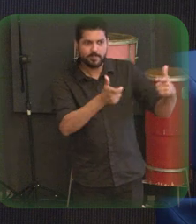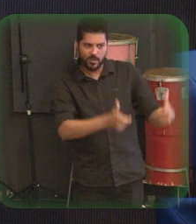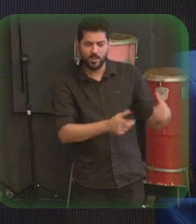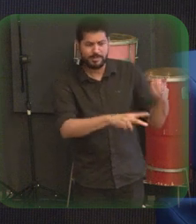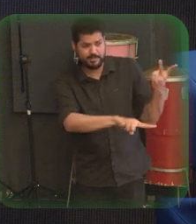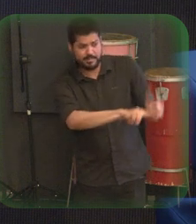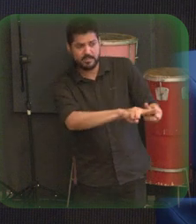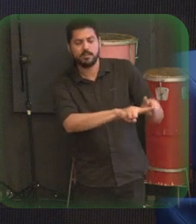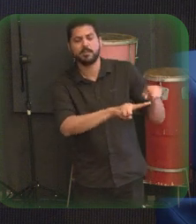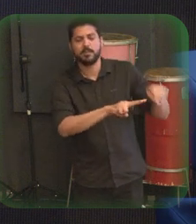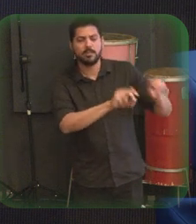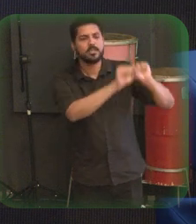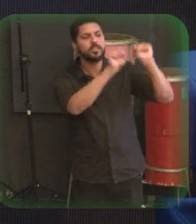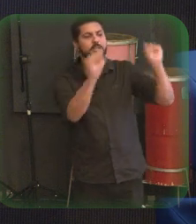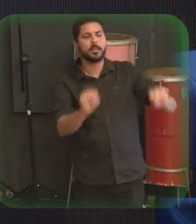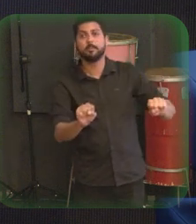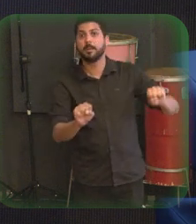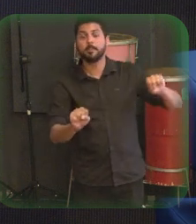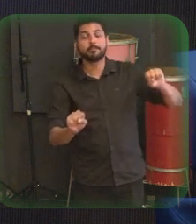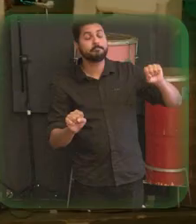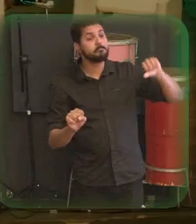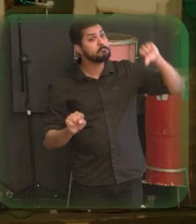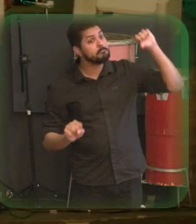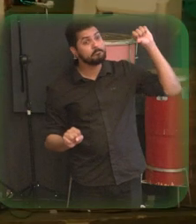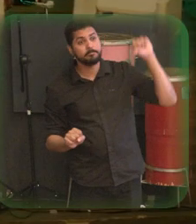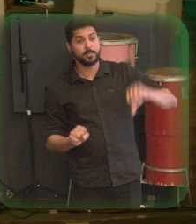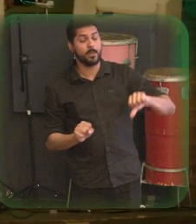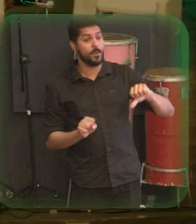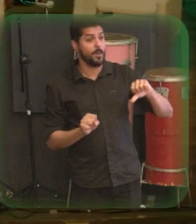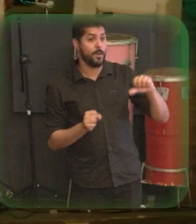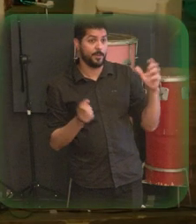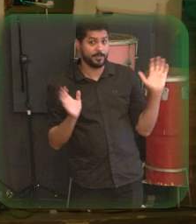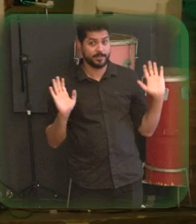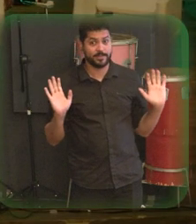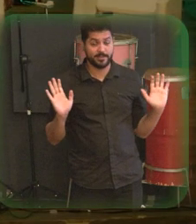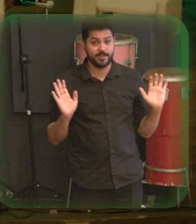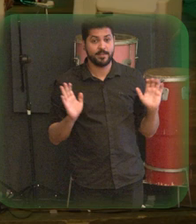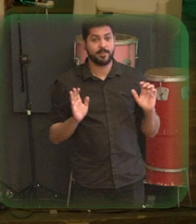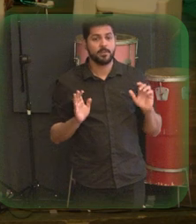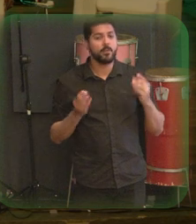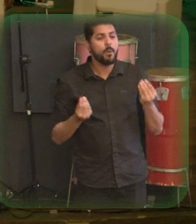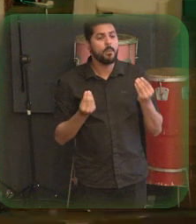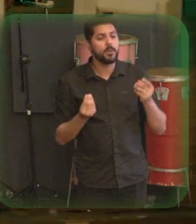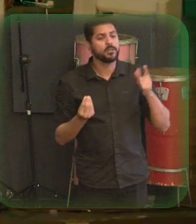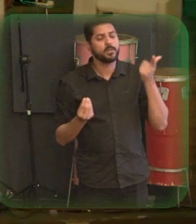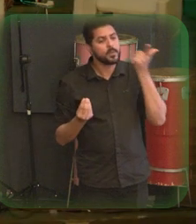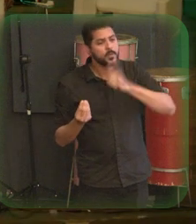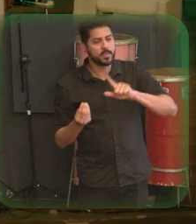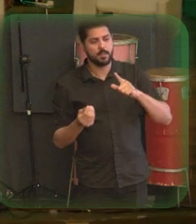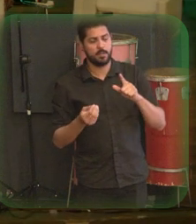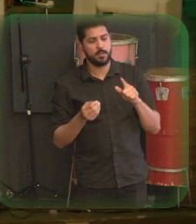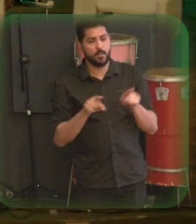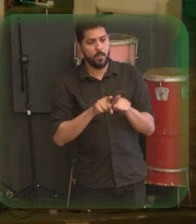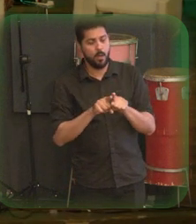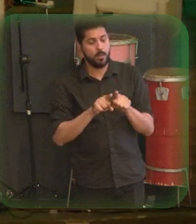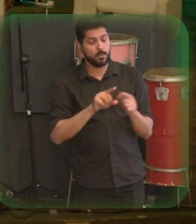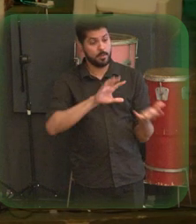pior sistema prisional do Brasil. E como é que a gente pode se dar as mãos para virar esse jogo.